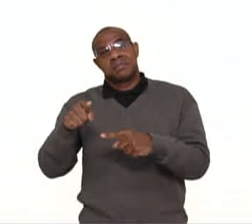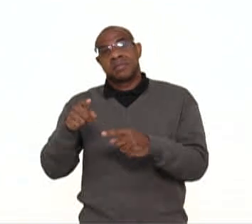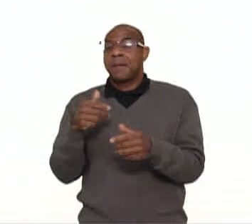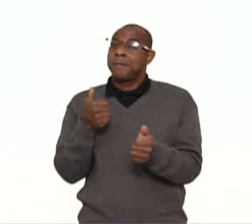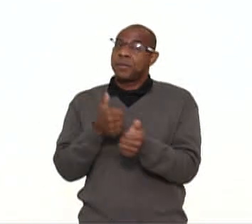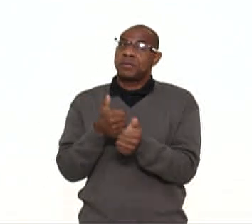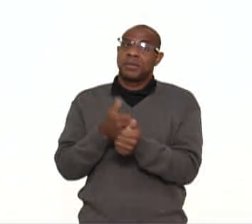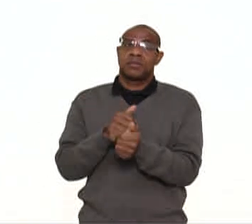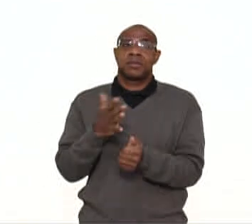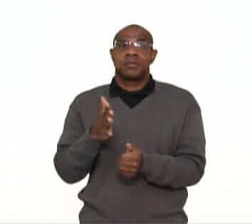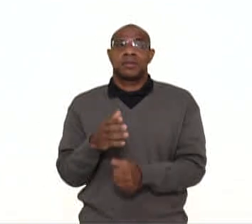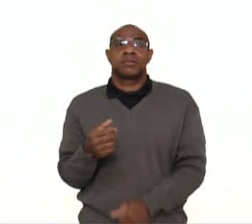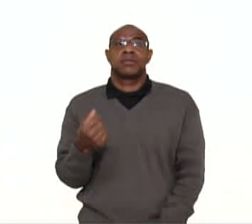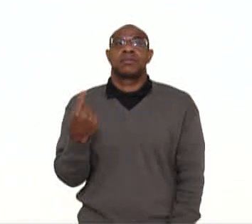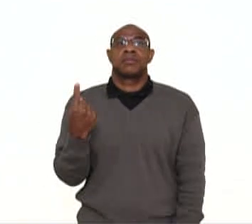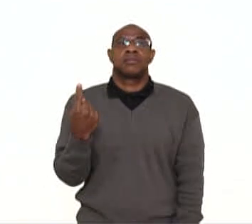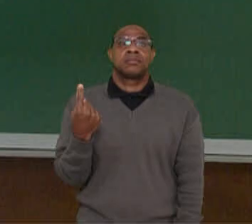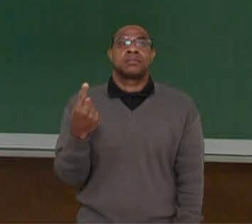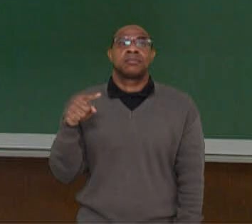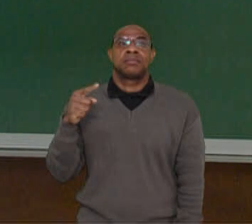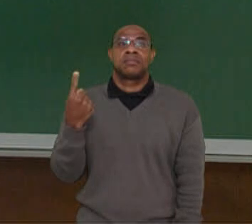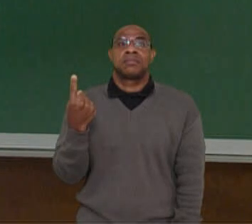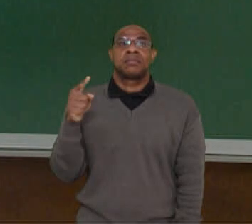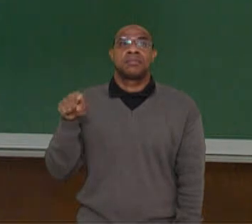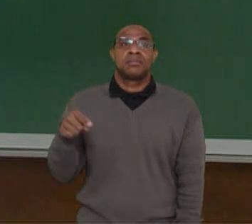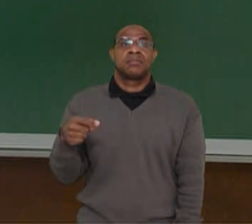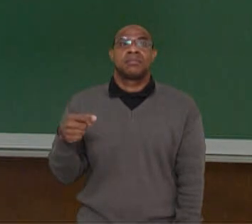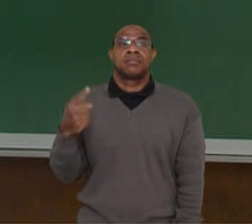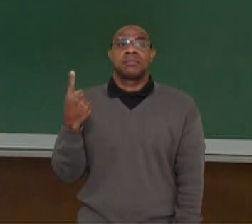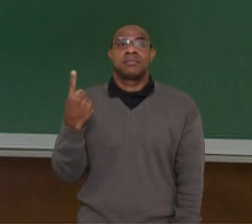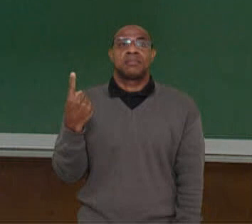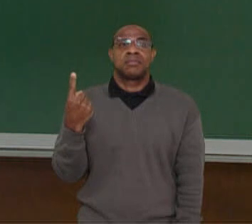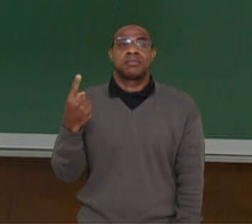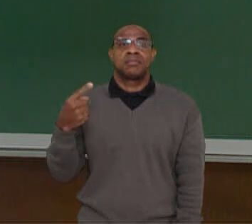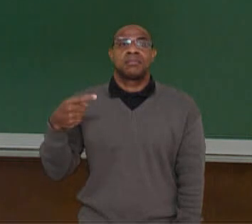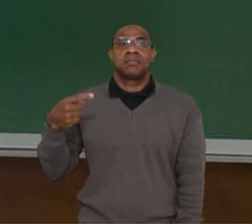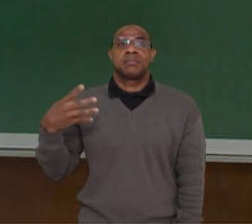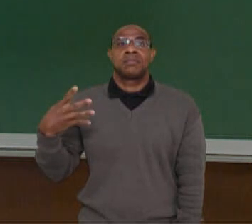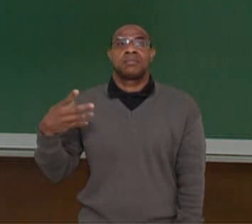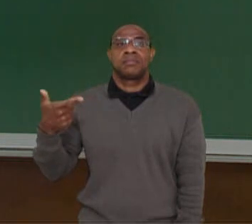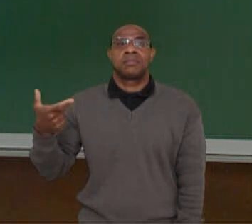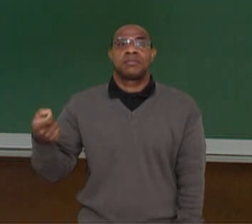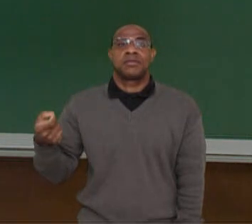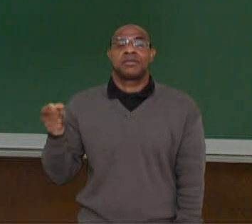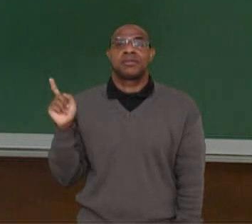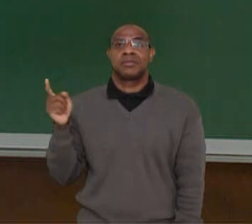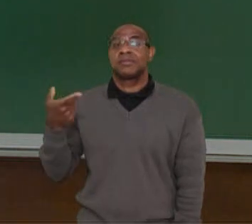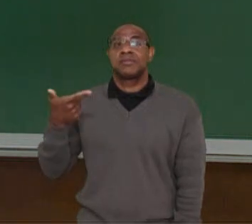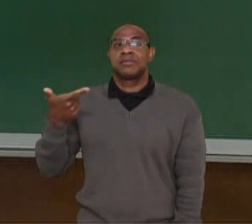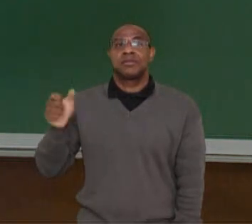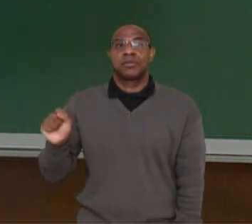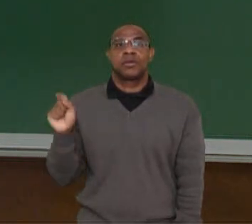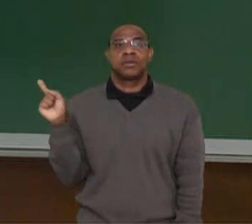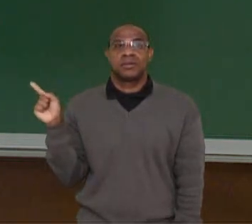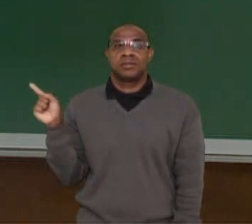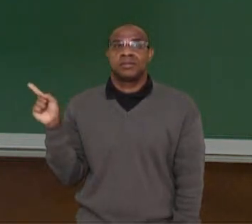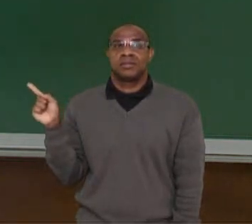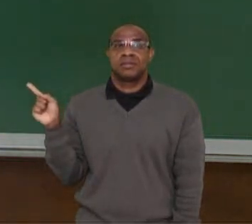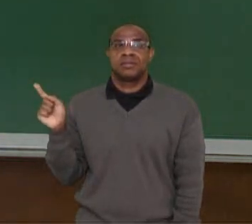periódica. Olha o que eu faço. Pego e multiplico esse número por 100, a vírgula desloca 2 para a direita. Então